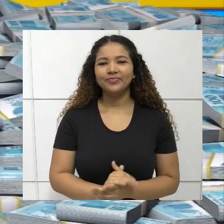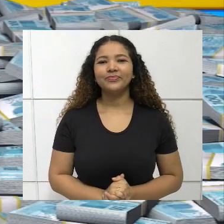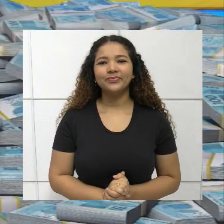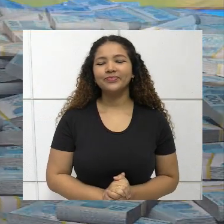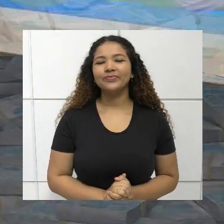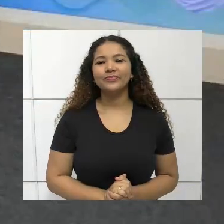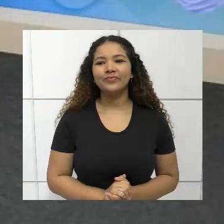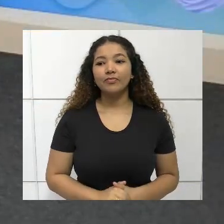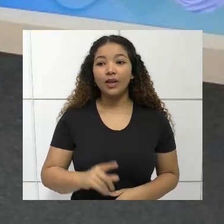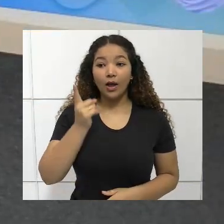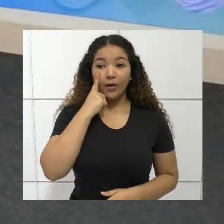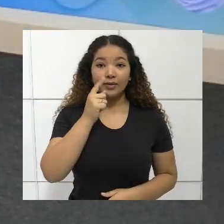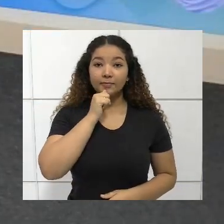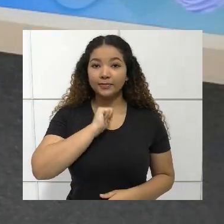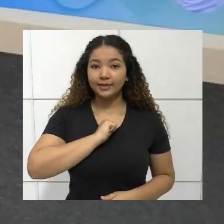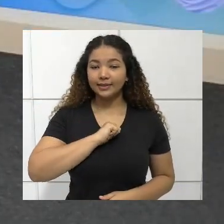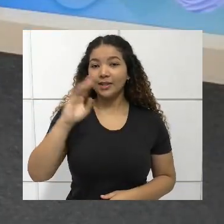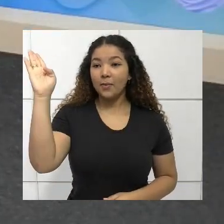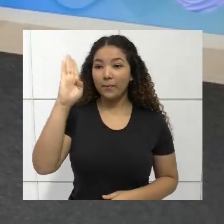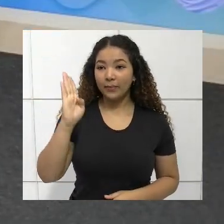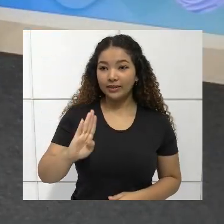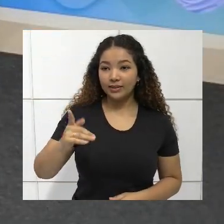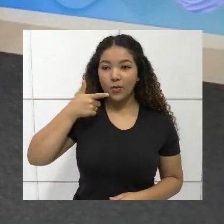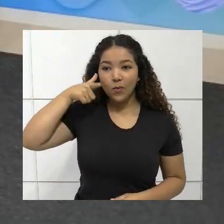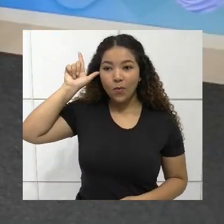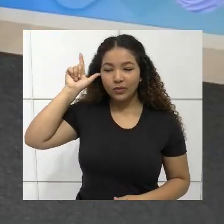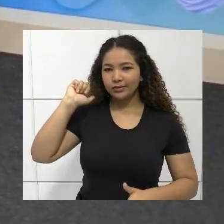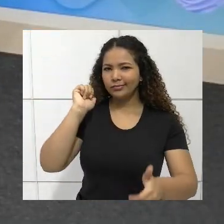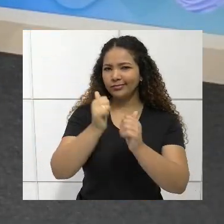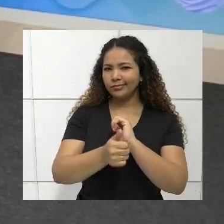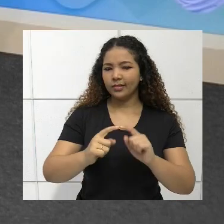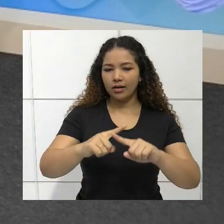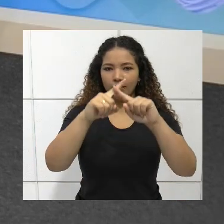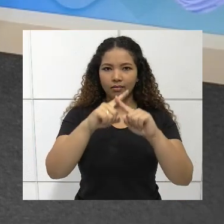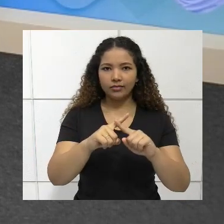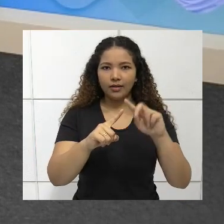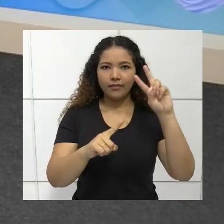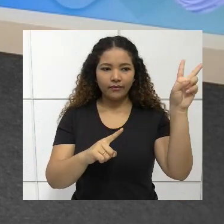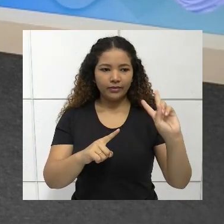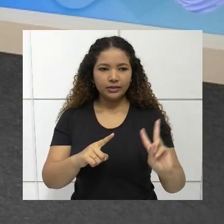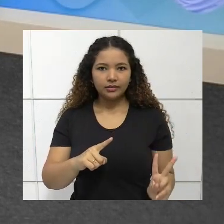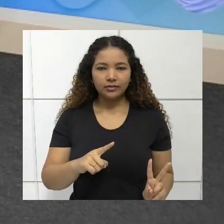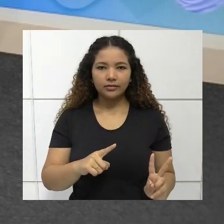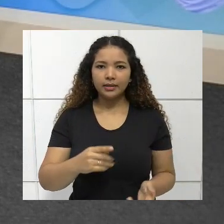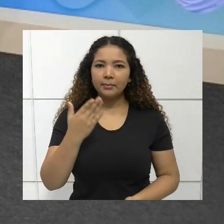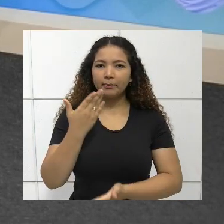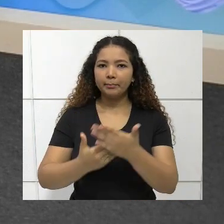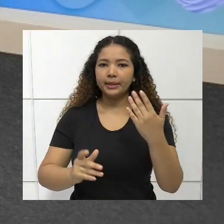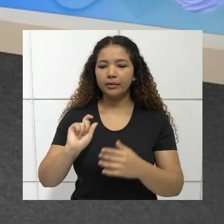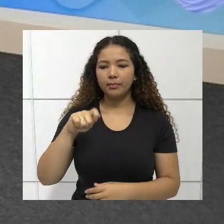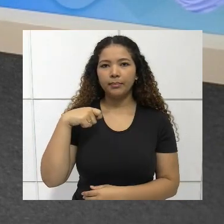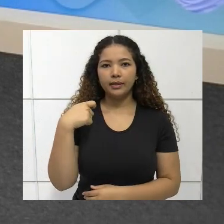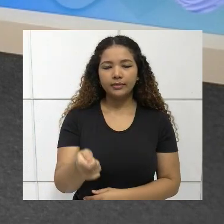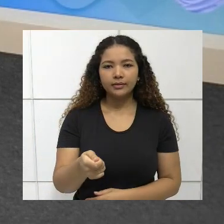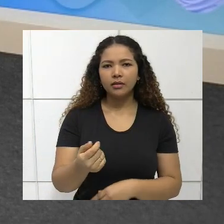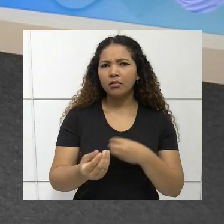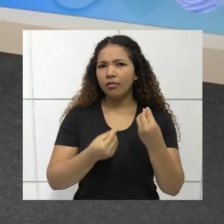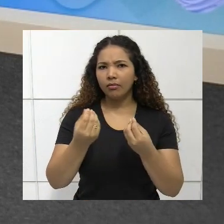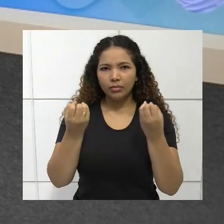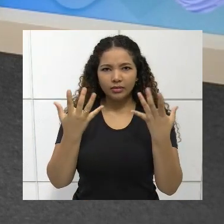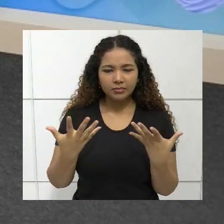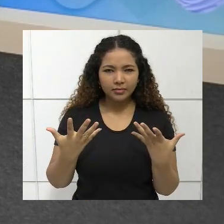só, minha querida Baitetuba, o Brasil jogou ontem com a Venezuela e perdeu para a Argentina. A Cris Galdês, explica